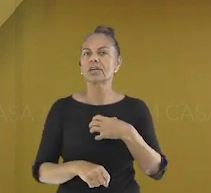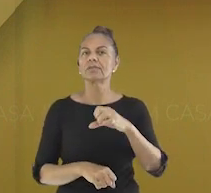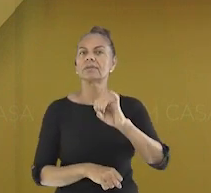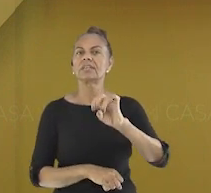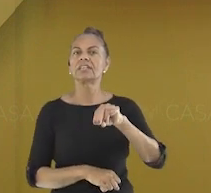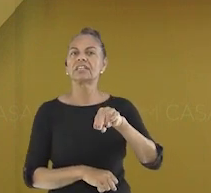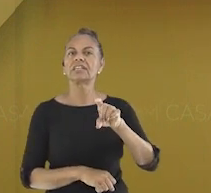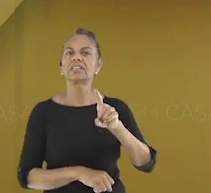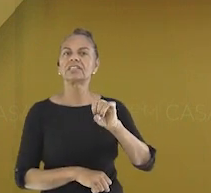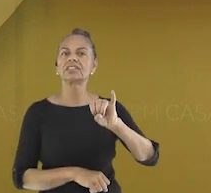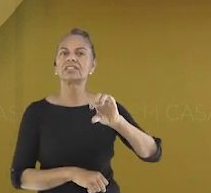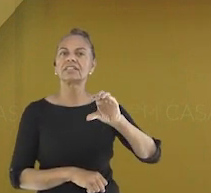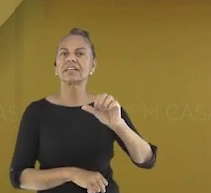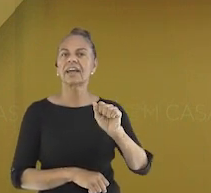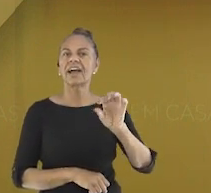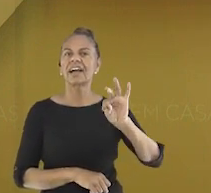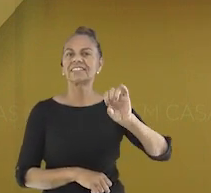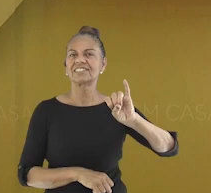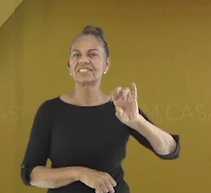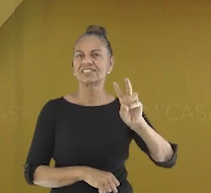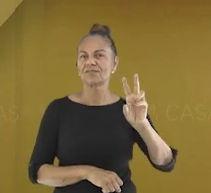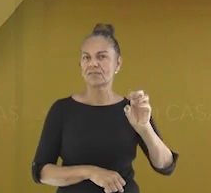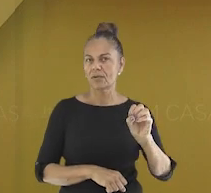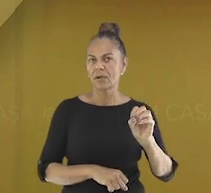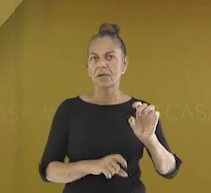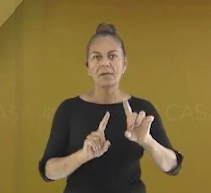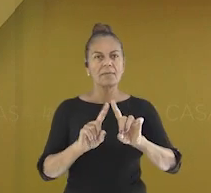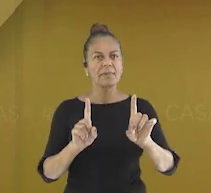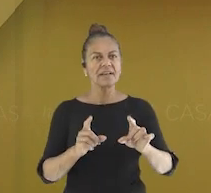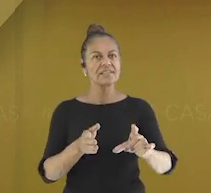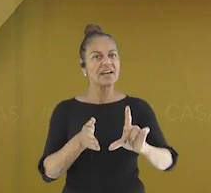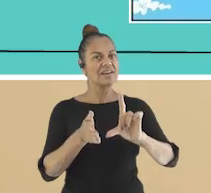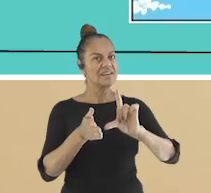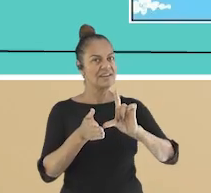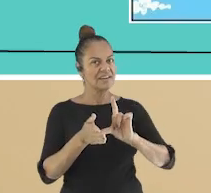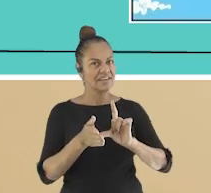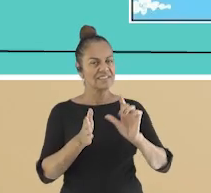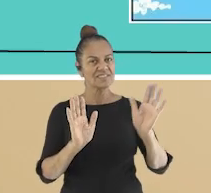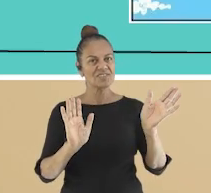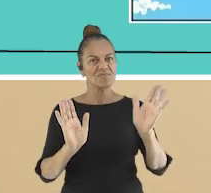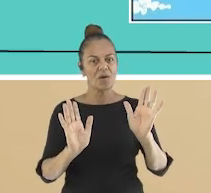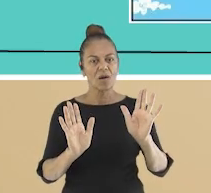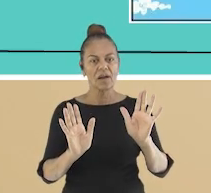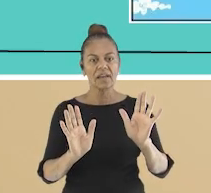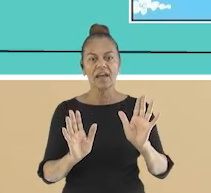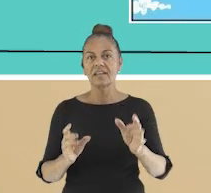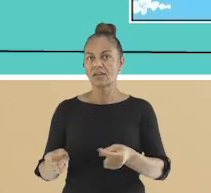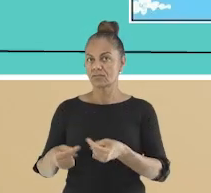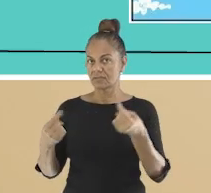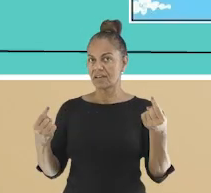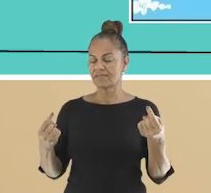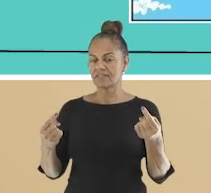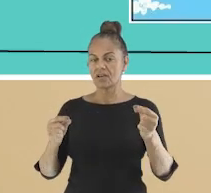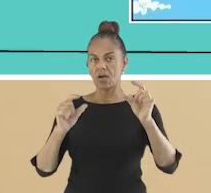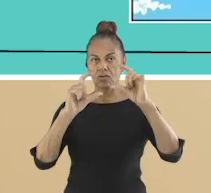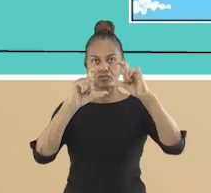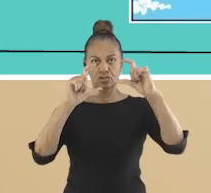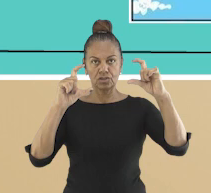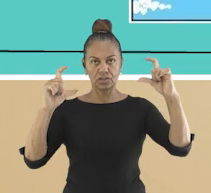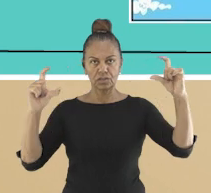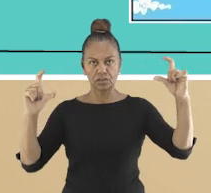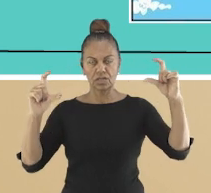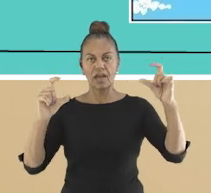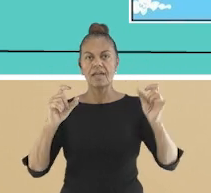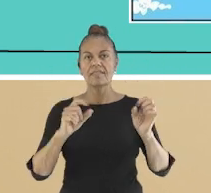indicativo. E, antes de nos despedirmos, que tal um desafio? Vamos ler essa tirinha. Vejam que ela é formada